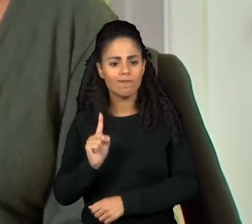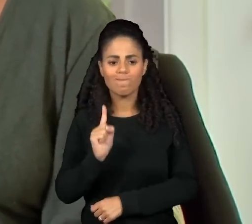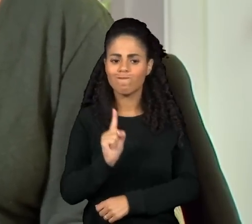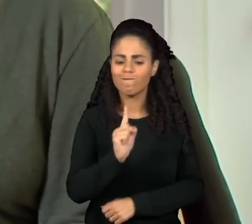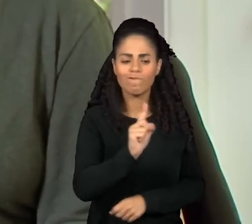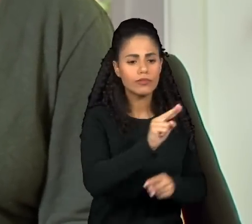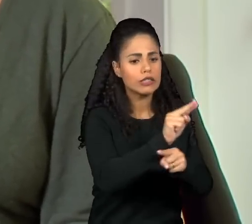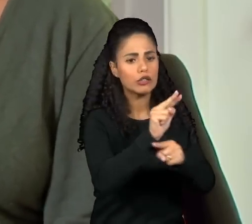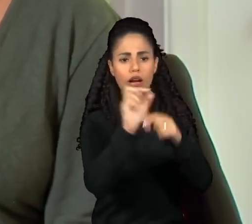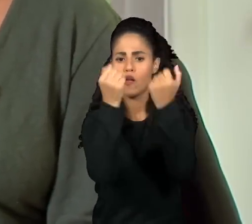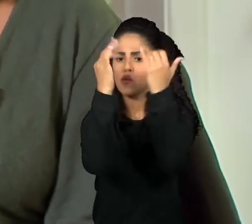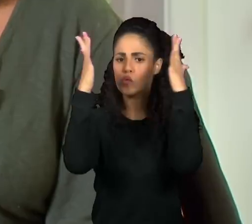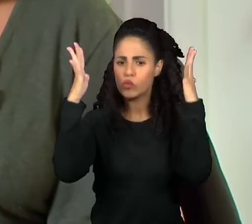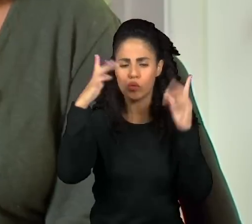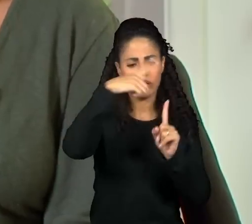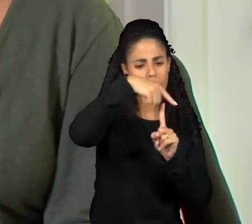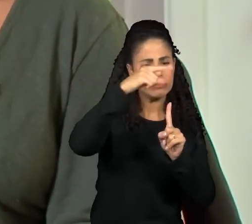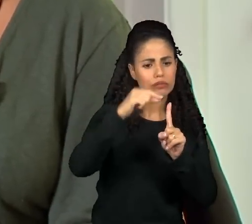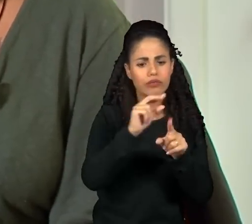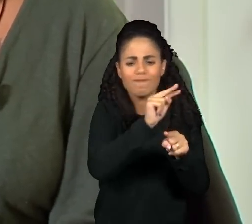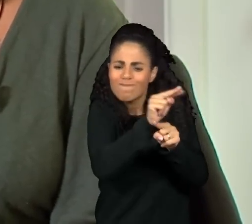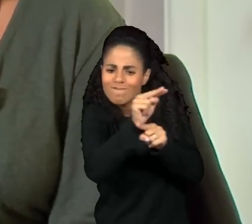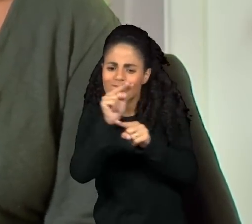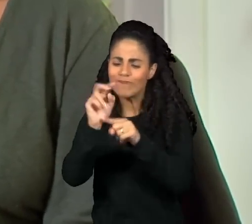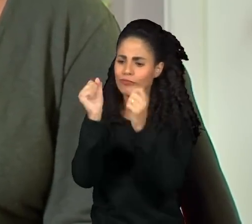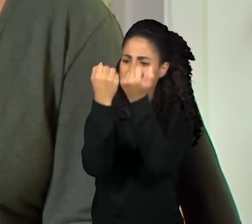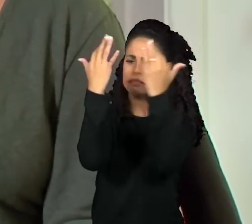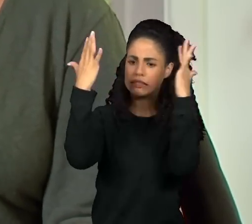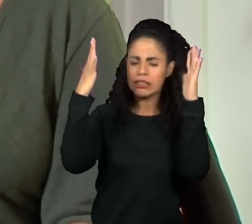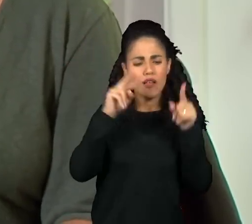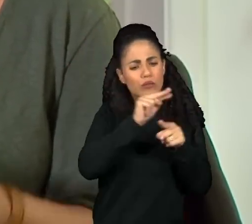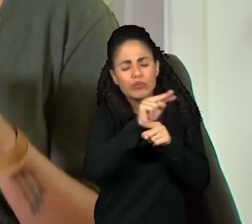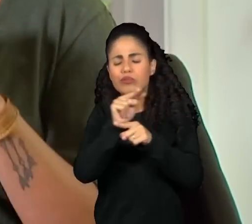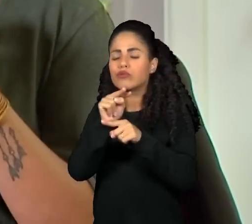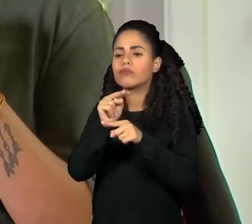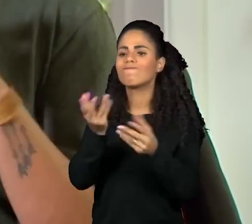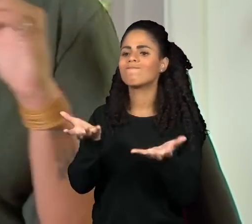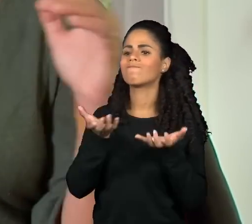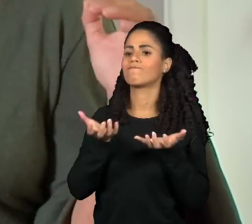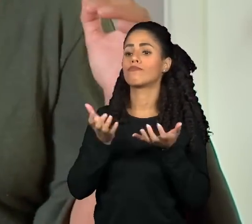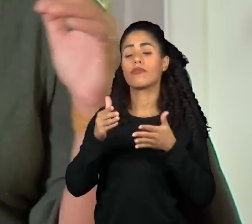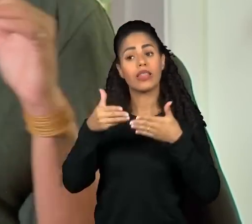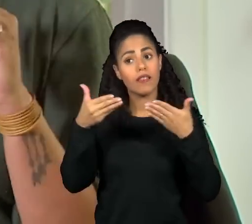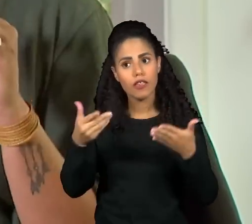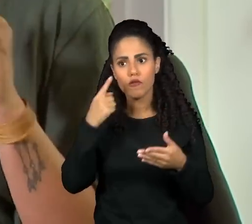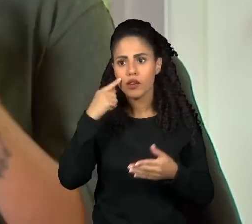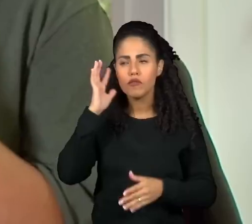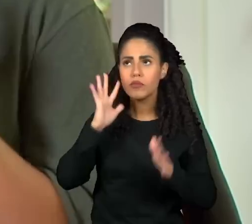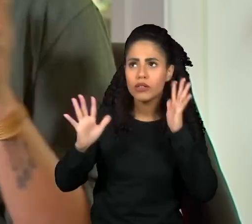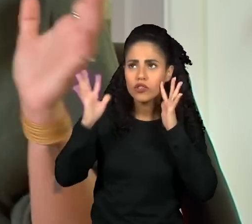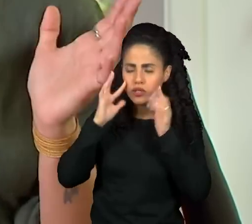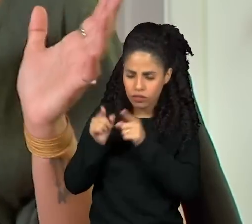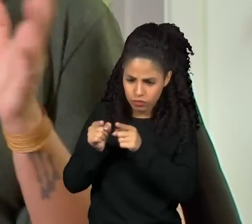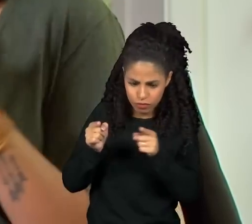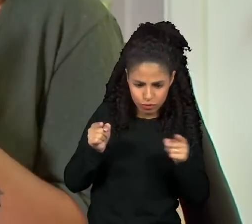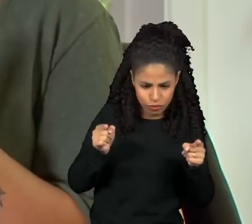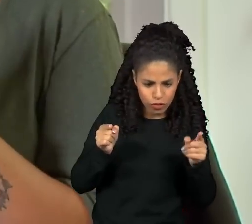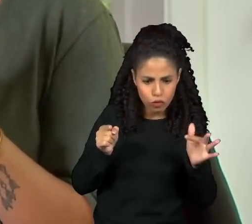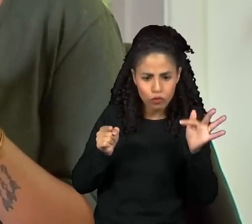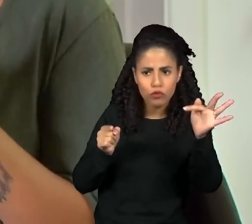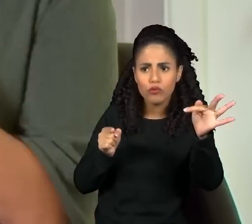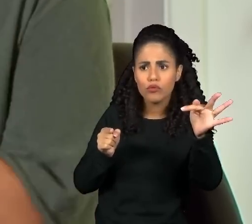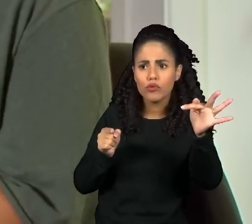para cuidar de ambientes, para proteger o atol das rocas. Então, essa linha do tempo é de que lado a gente quer